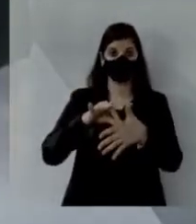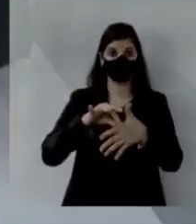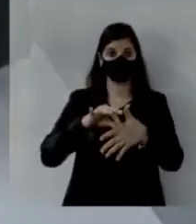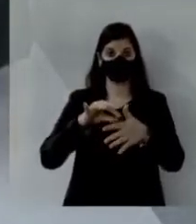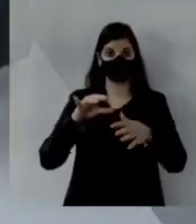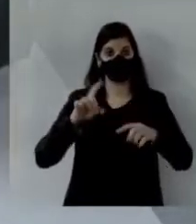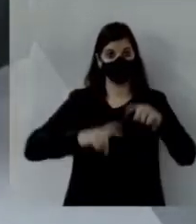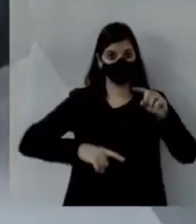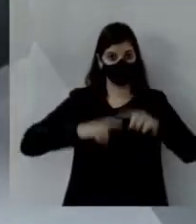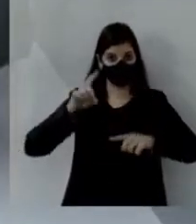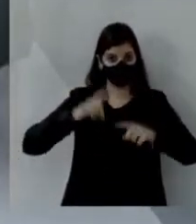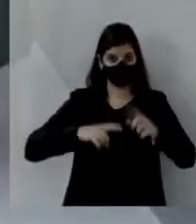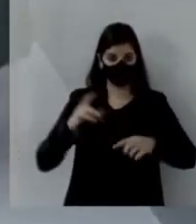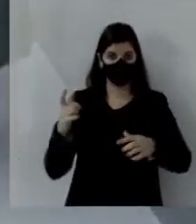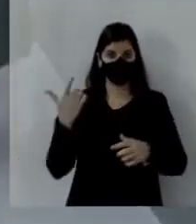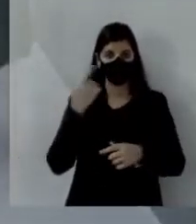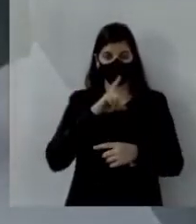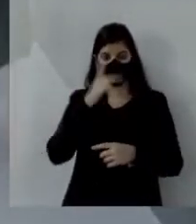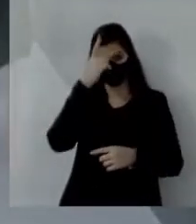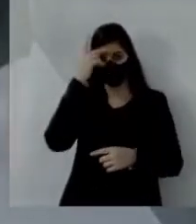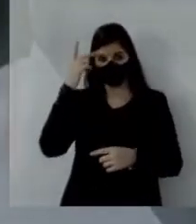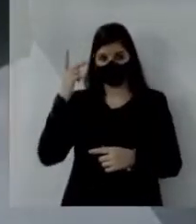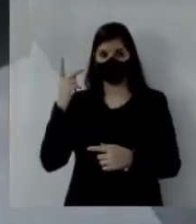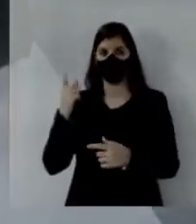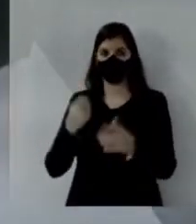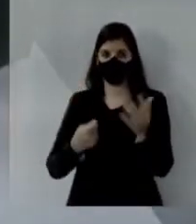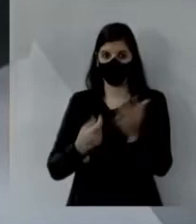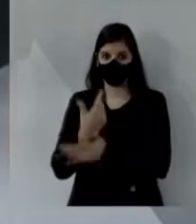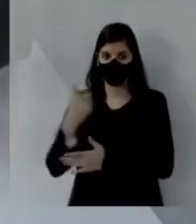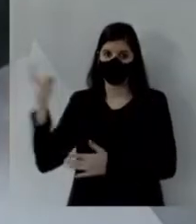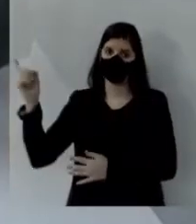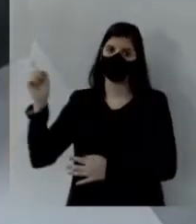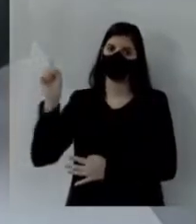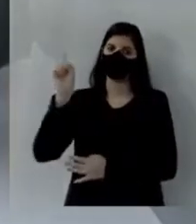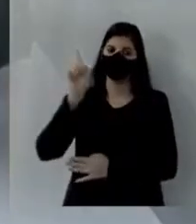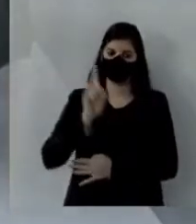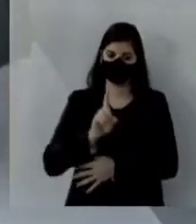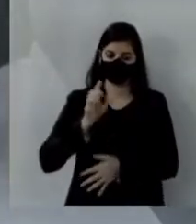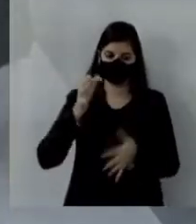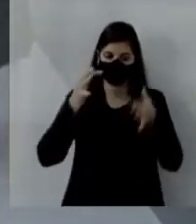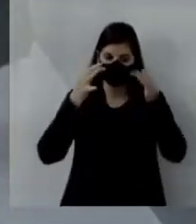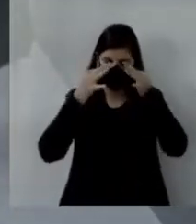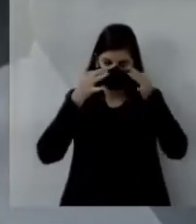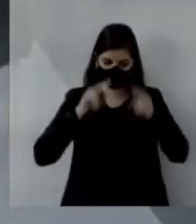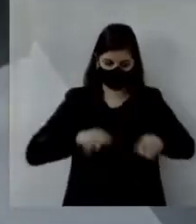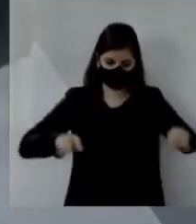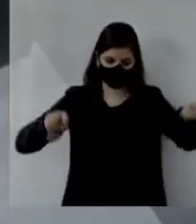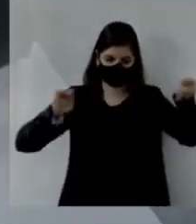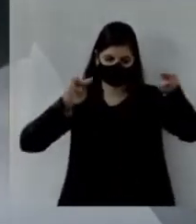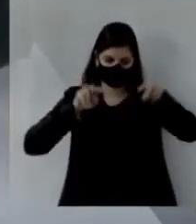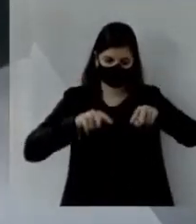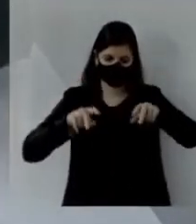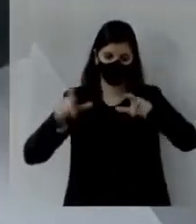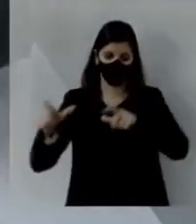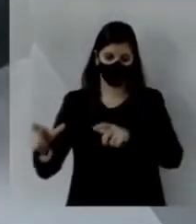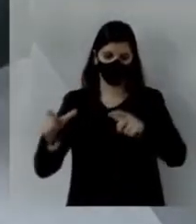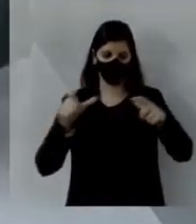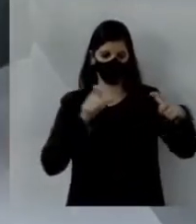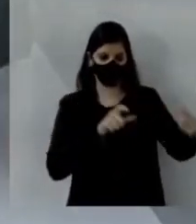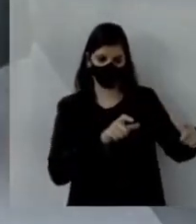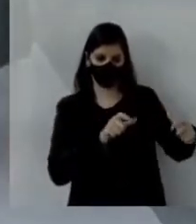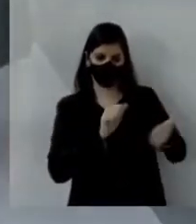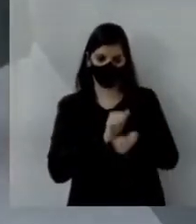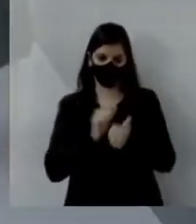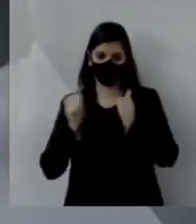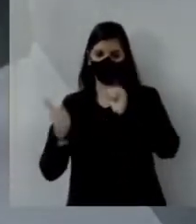ele consegue, e até a gente que está desenvolvendo o projeto, ter esse estudo e essa visão espacial, né? O que a